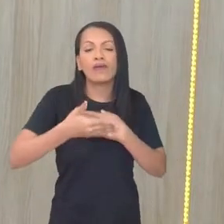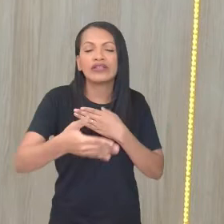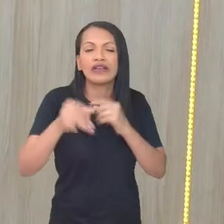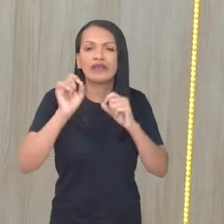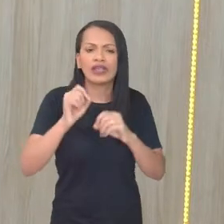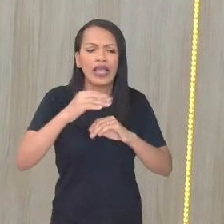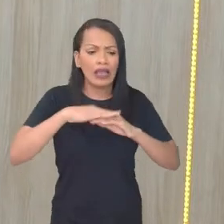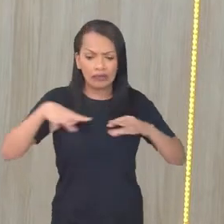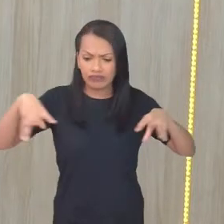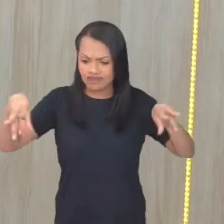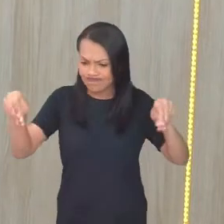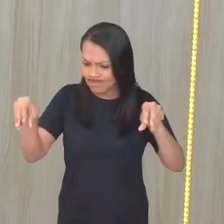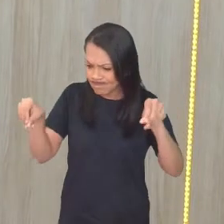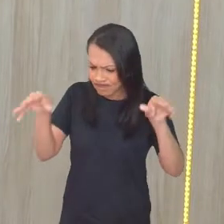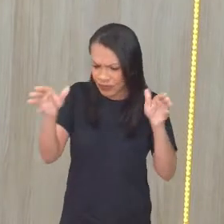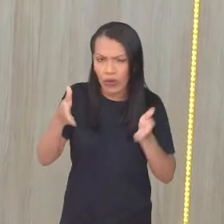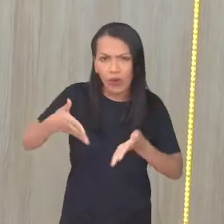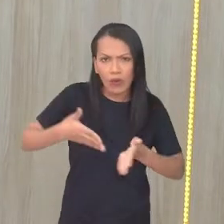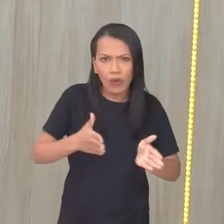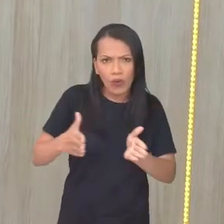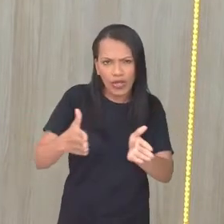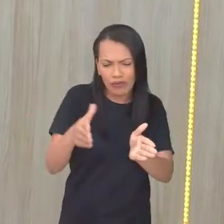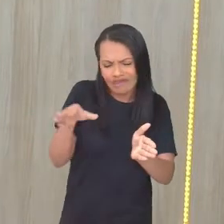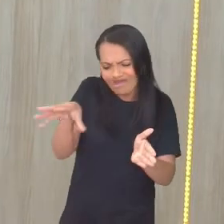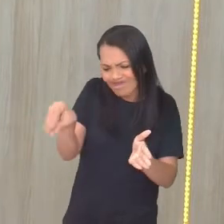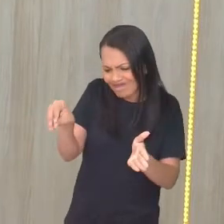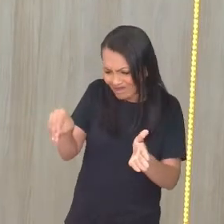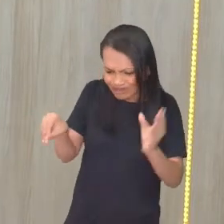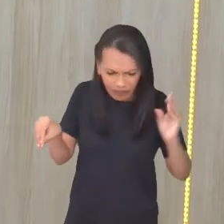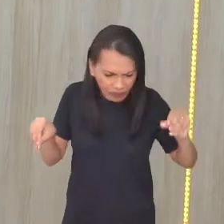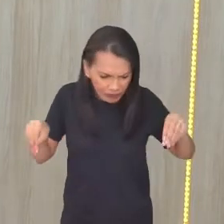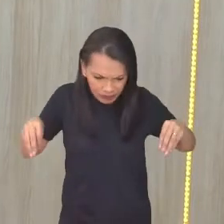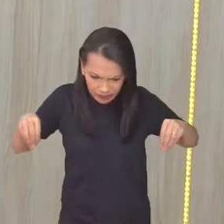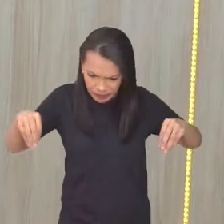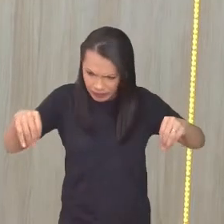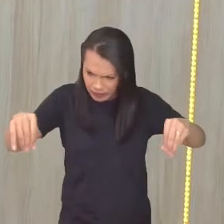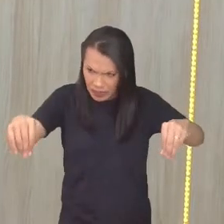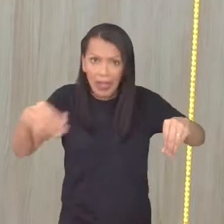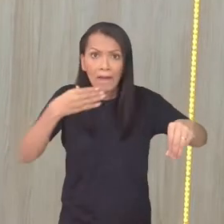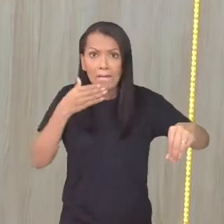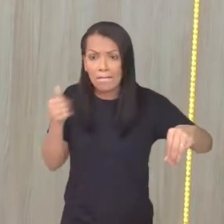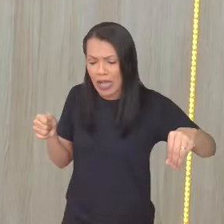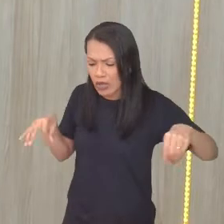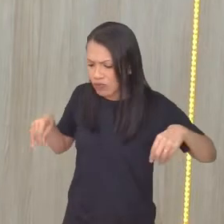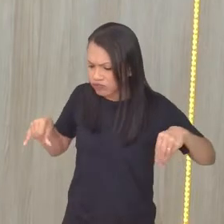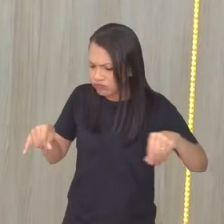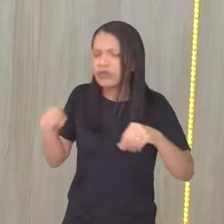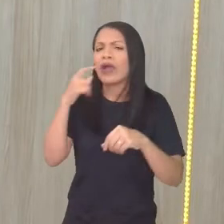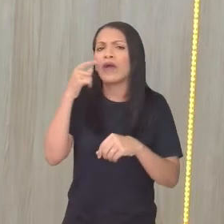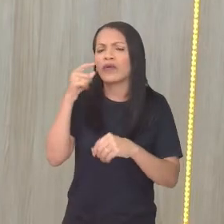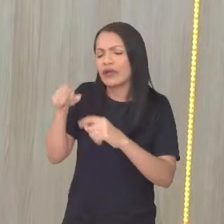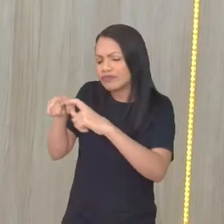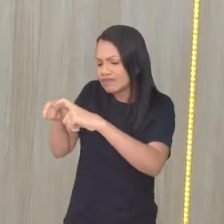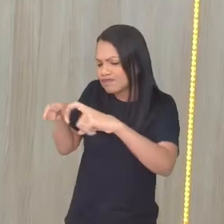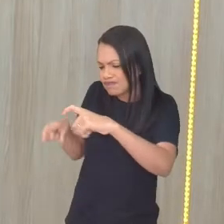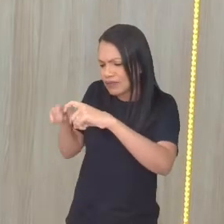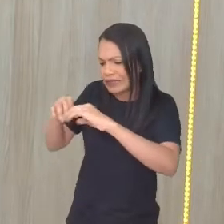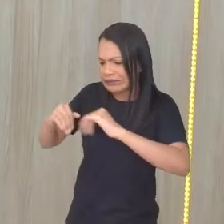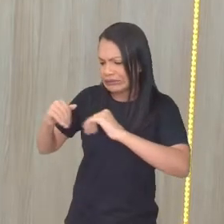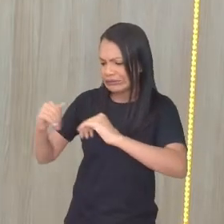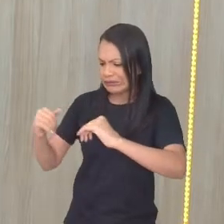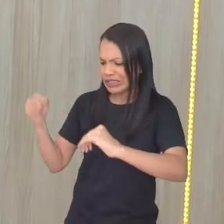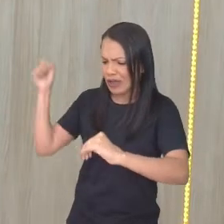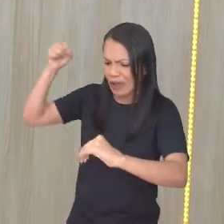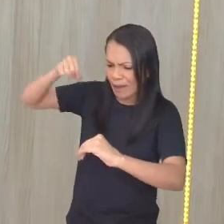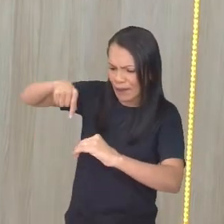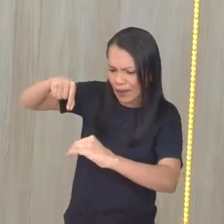plantar ali às margens do Rio Nilo, ou em territórios um pouco mais distantes, que eles canalizavam a água para